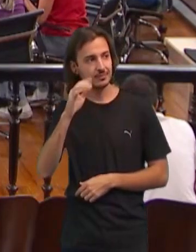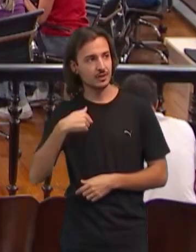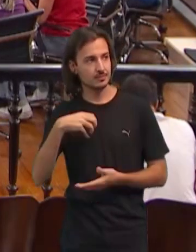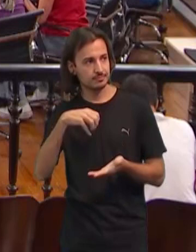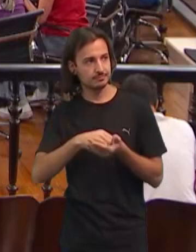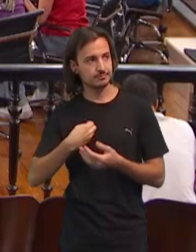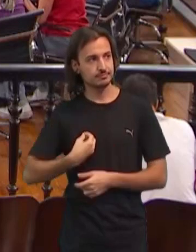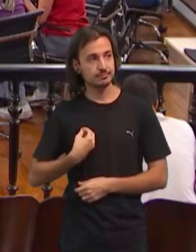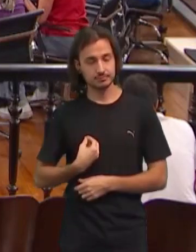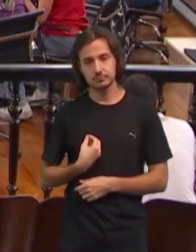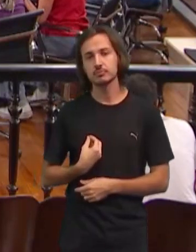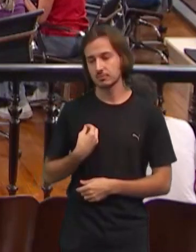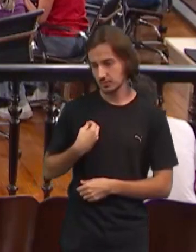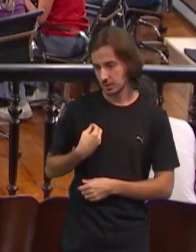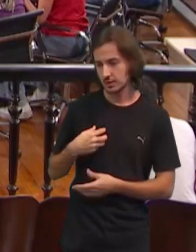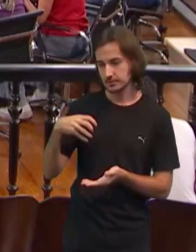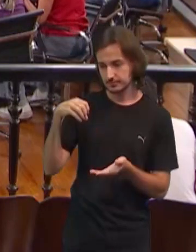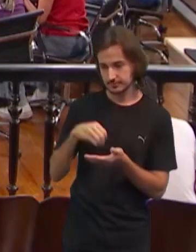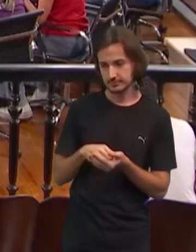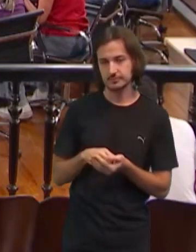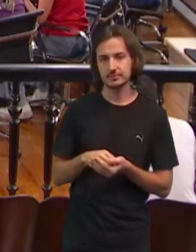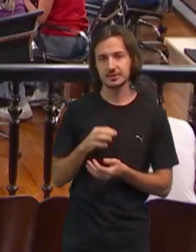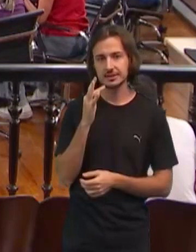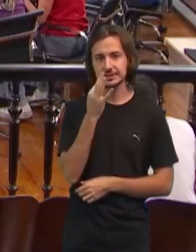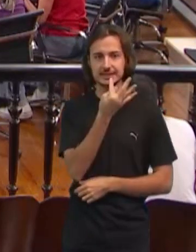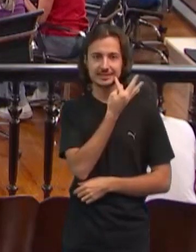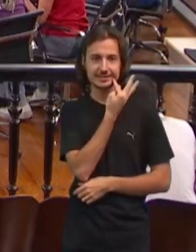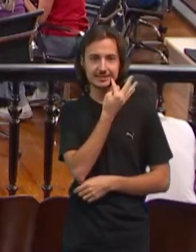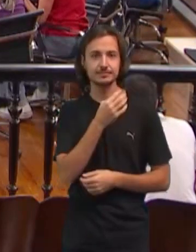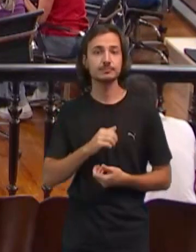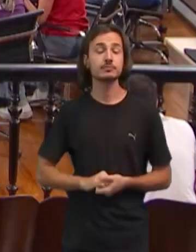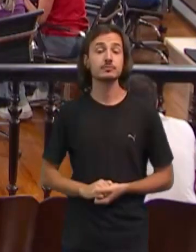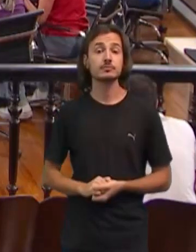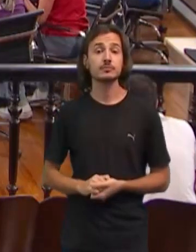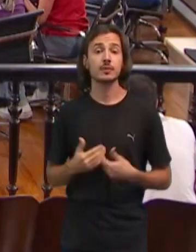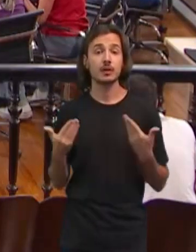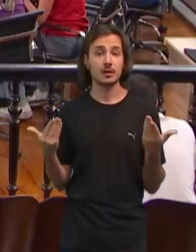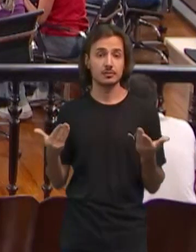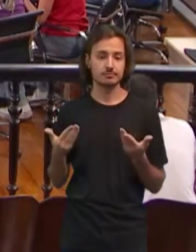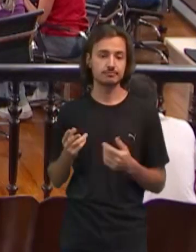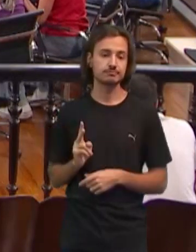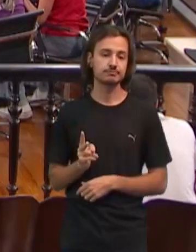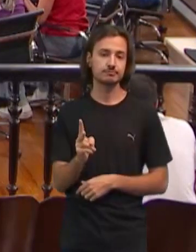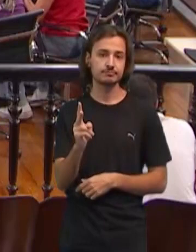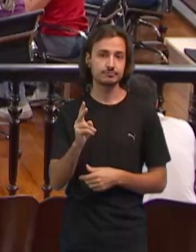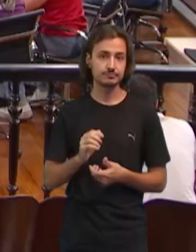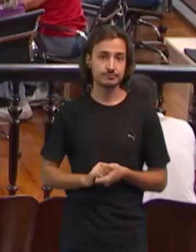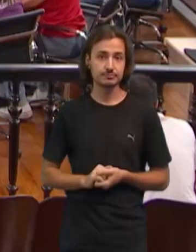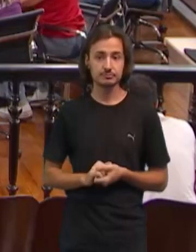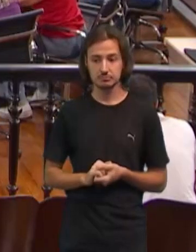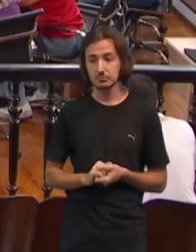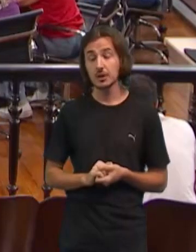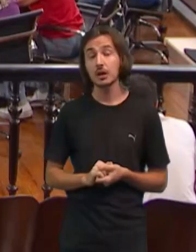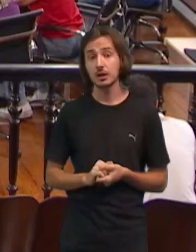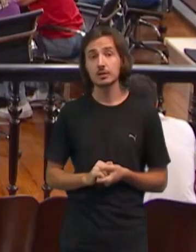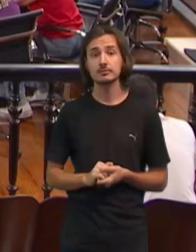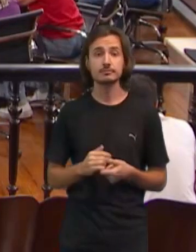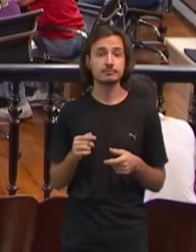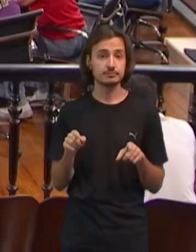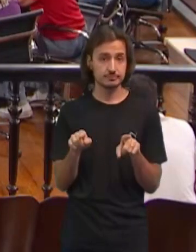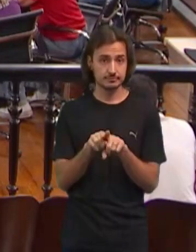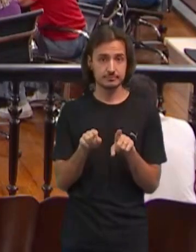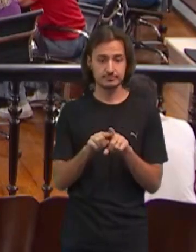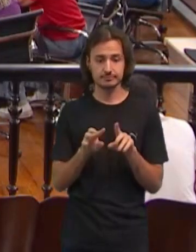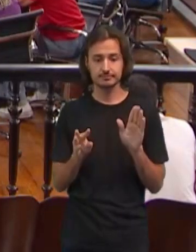Presença registrada da vereadora Thalia Sobral. Vamos então dar sequência. Quero até colocar em apreciação também que nós temos